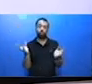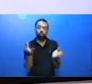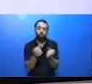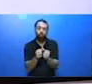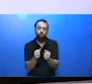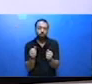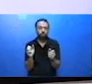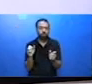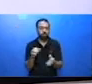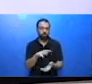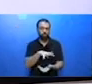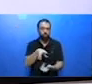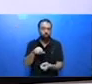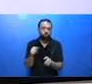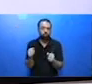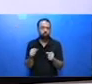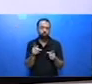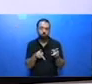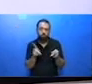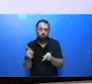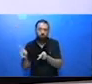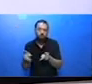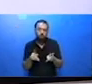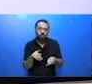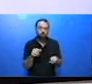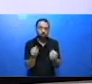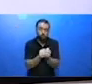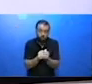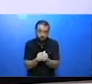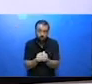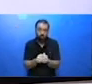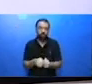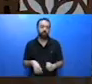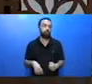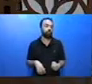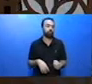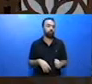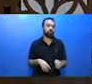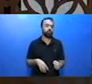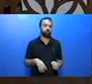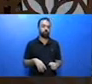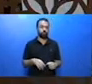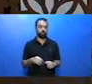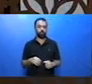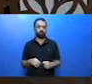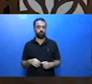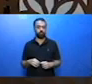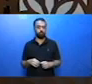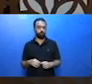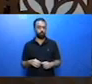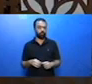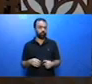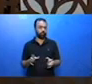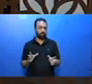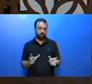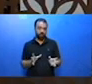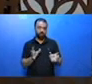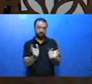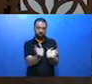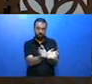entrar todo mundo de uma vez na sala e invadir a sala. A gente vai se organizar por turma para entrar. Entram